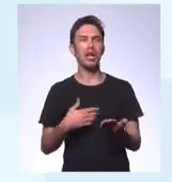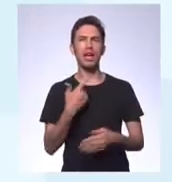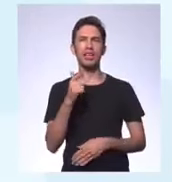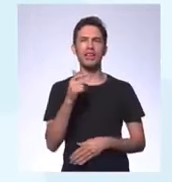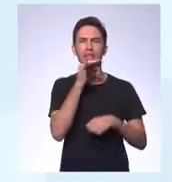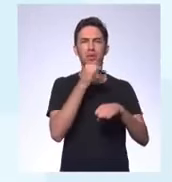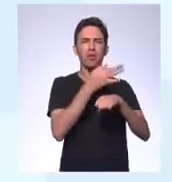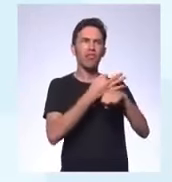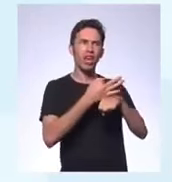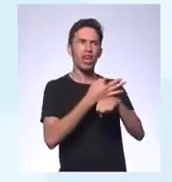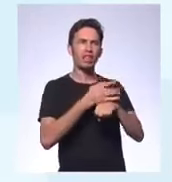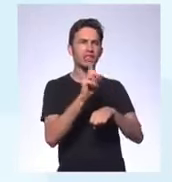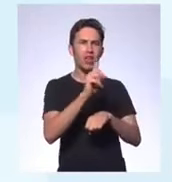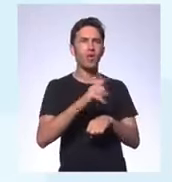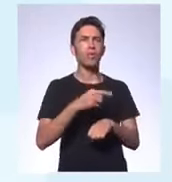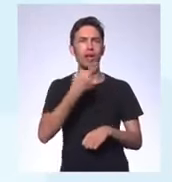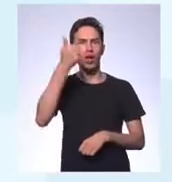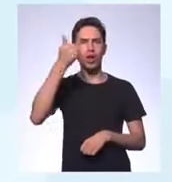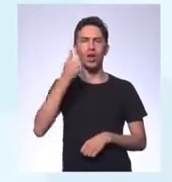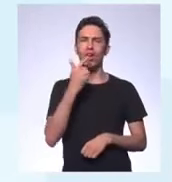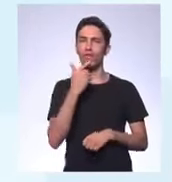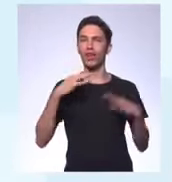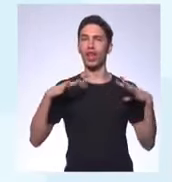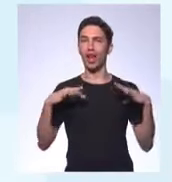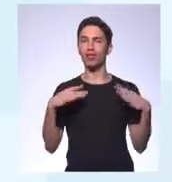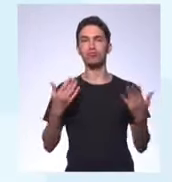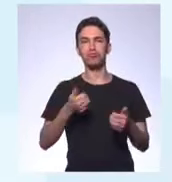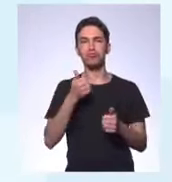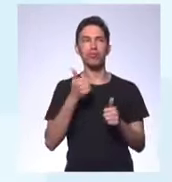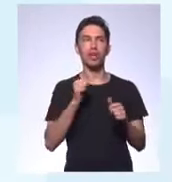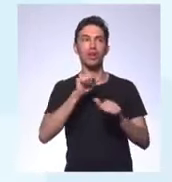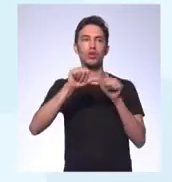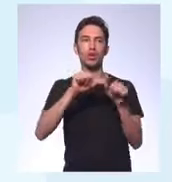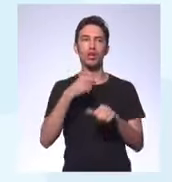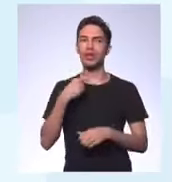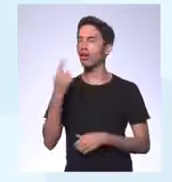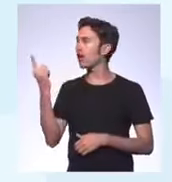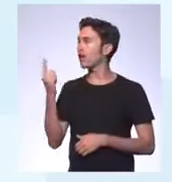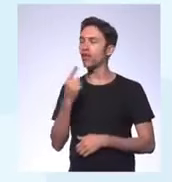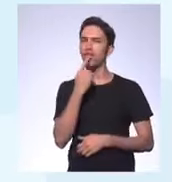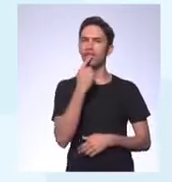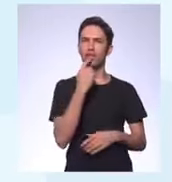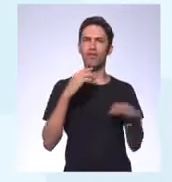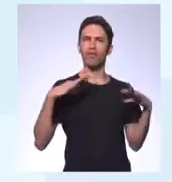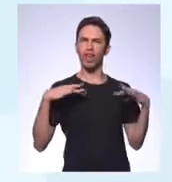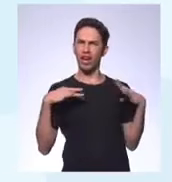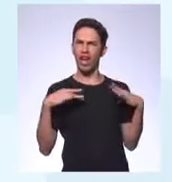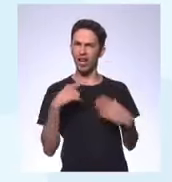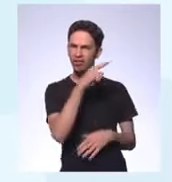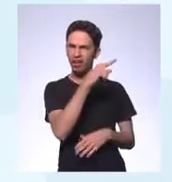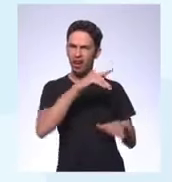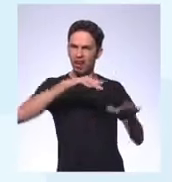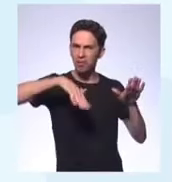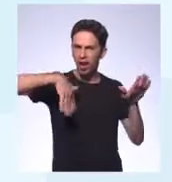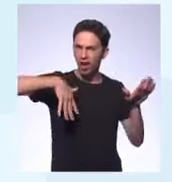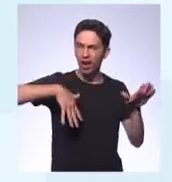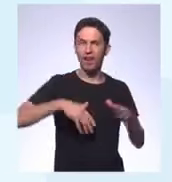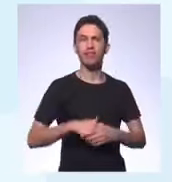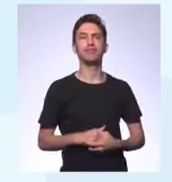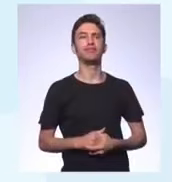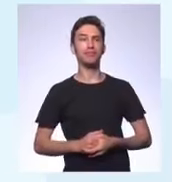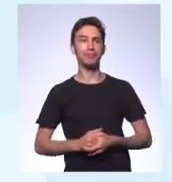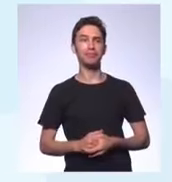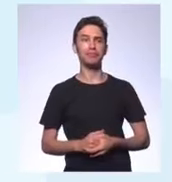férias, melhor feriado. Então, troquei por feriado. Feriado na praia, fizemos, então, a pergunta. Então, quando